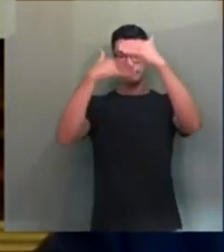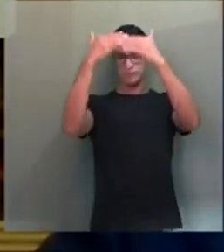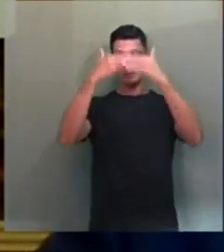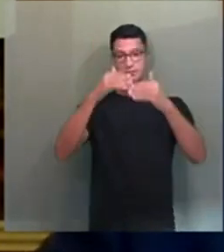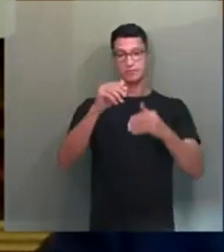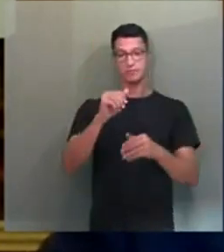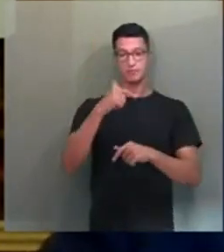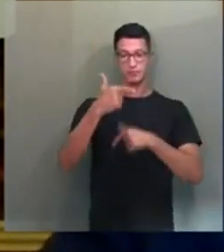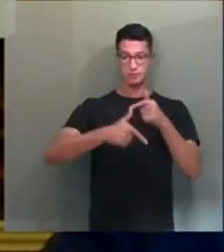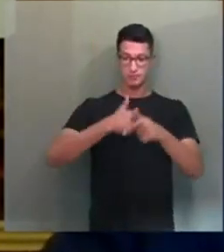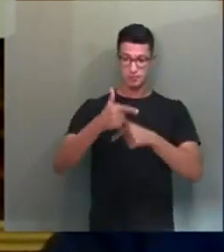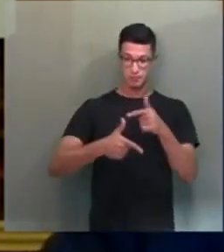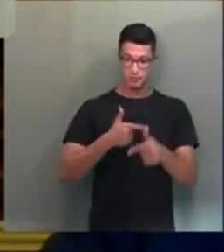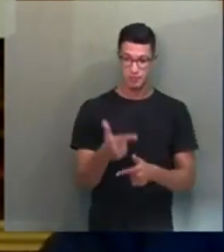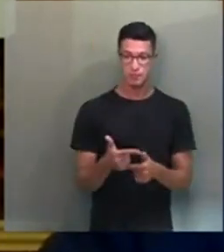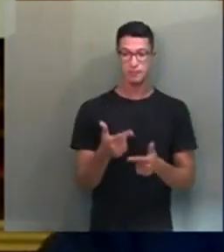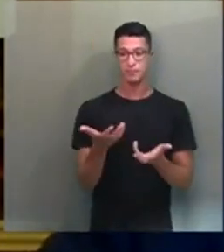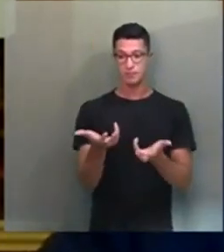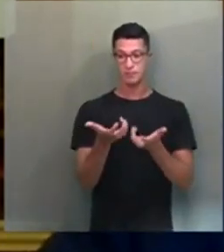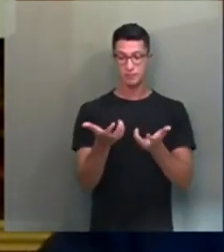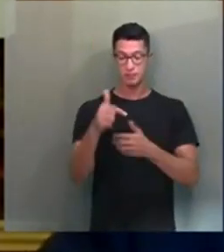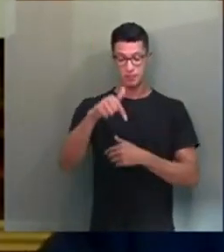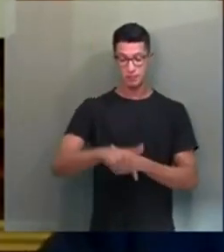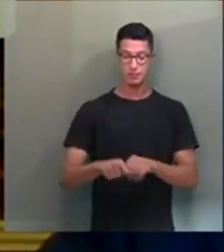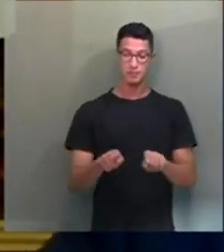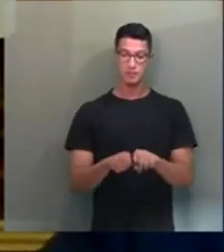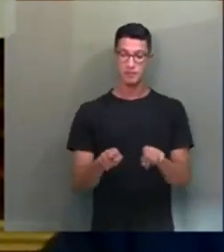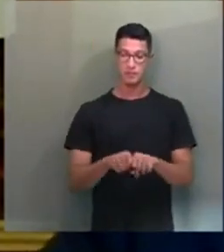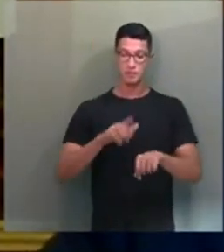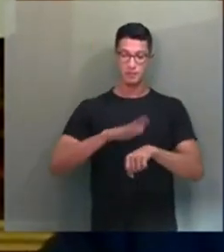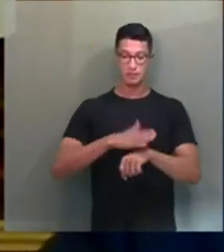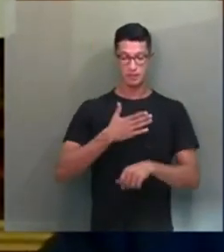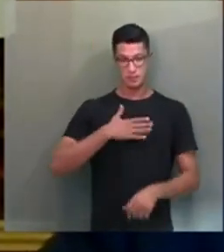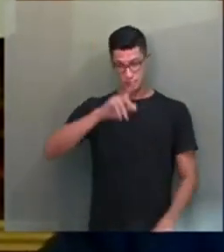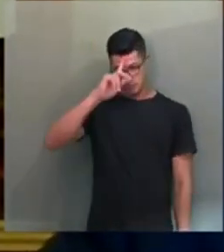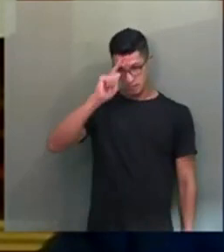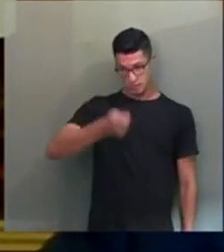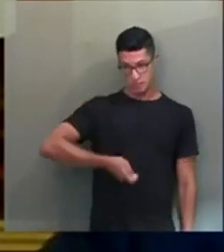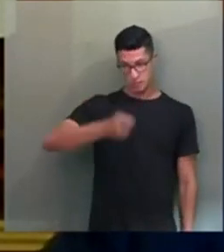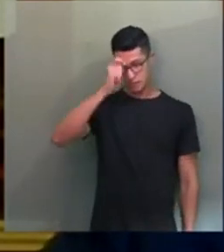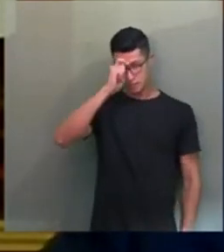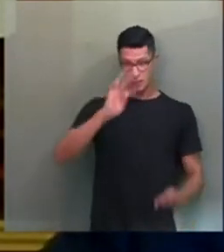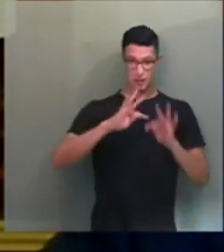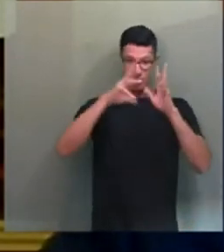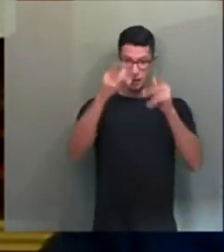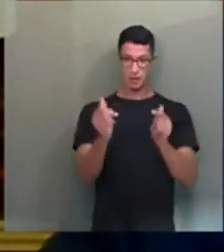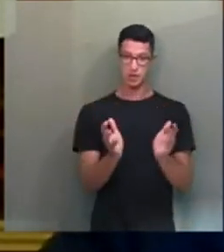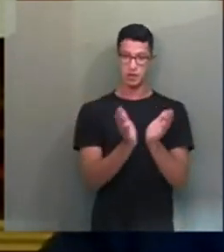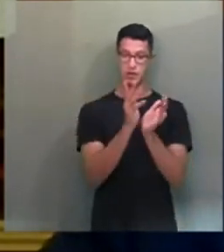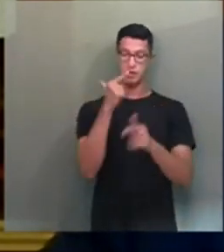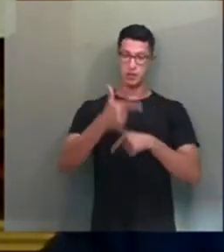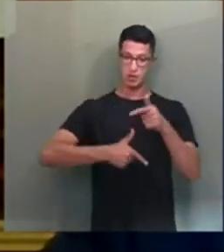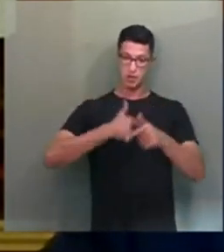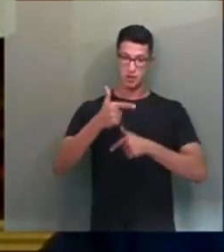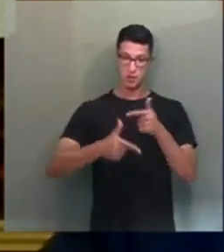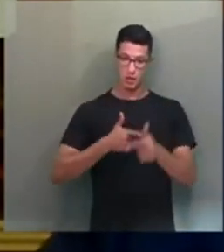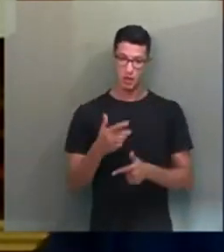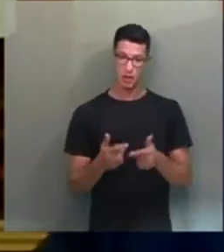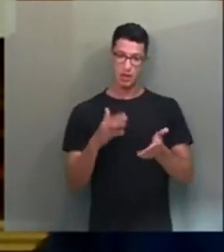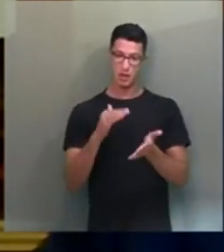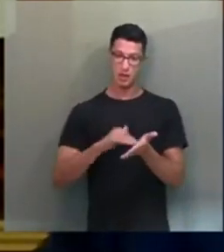das atividades. Então, eu quero aqui também prestar a minha homenagem a todo o corpo funcional